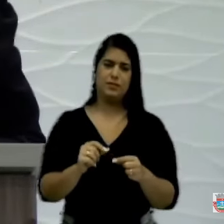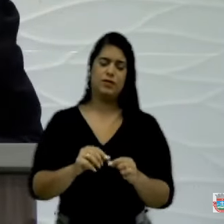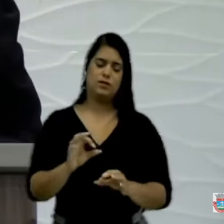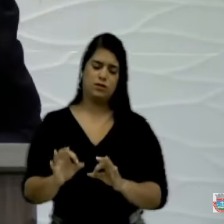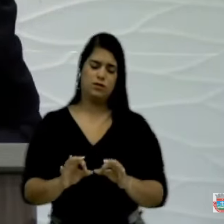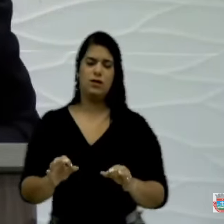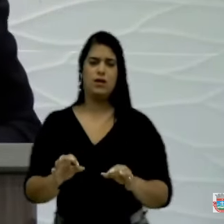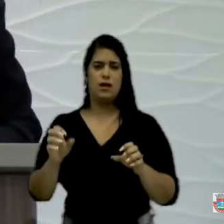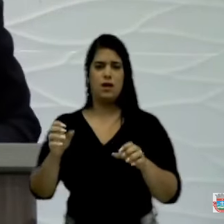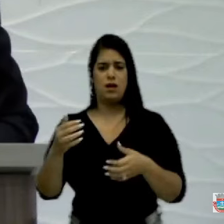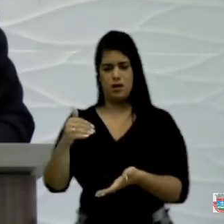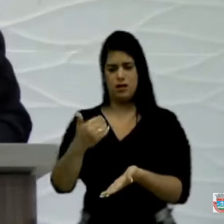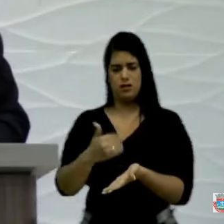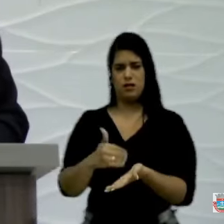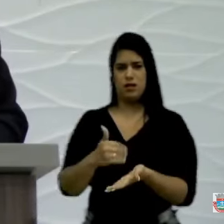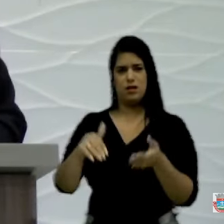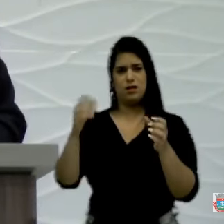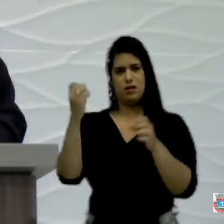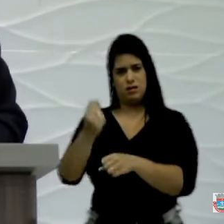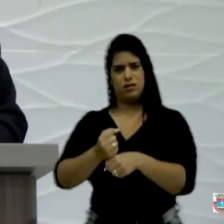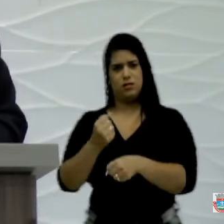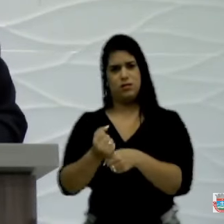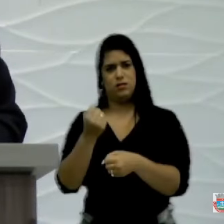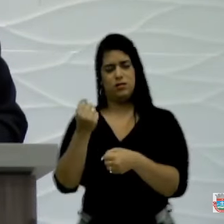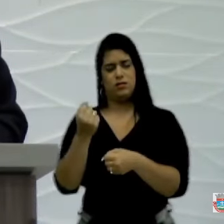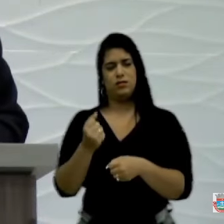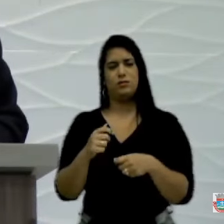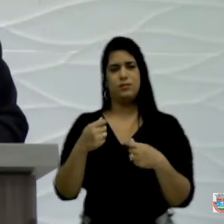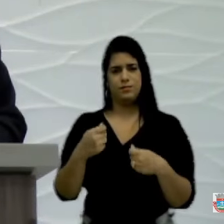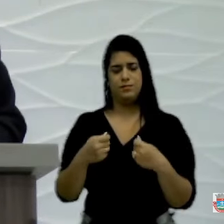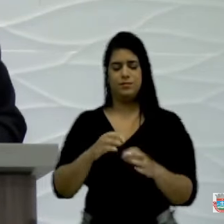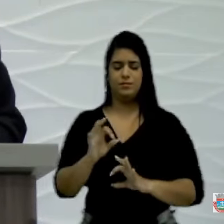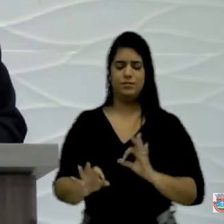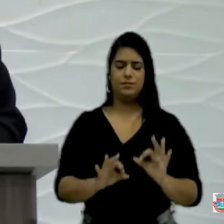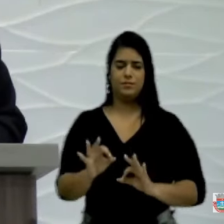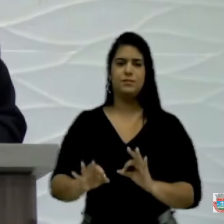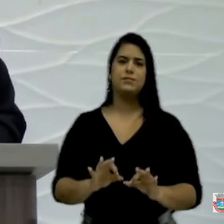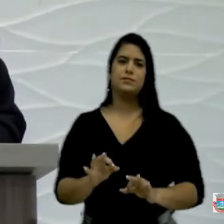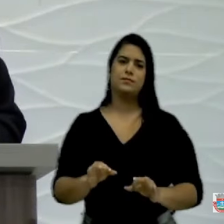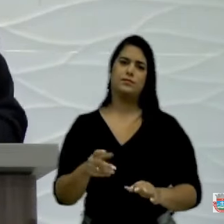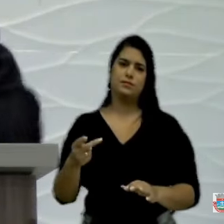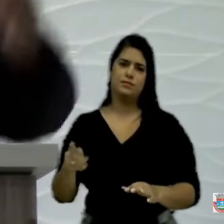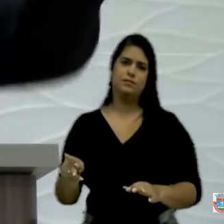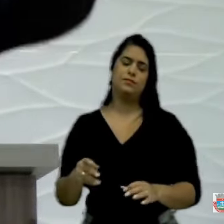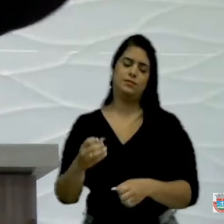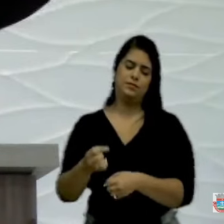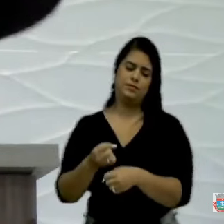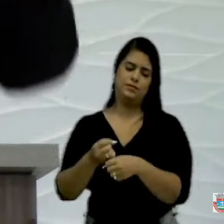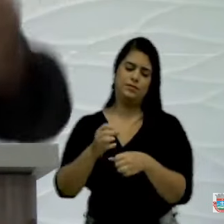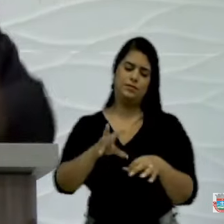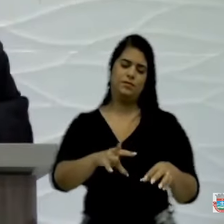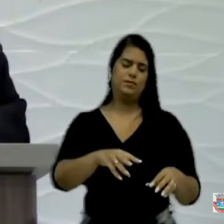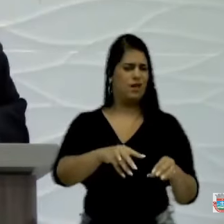vão lá, faça ali uma pequena bueira para atravessar para o outro lado. Mais